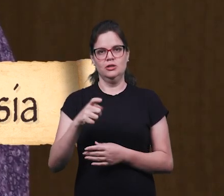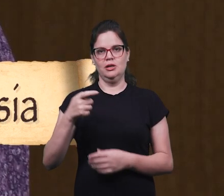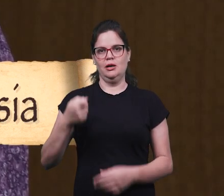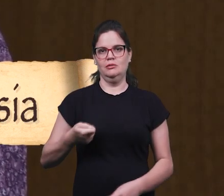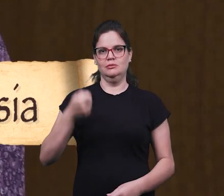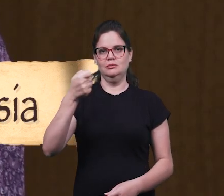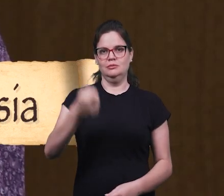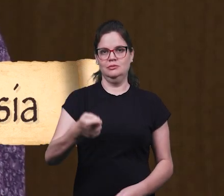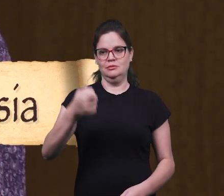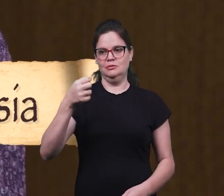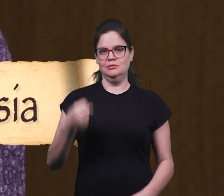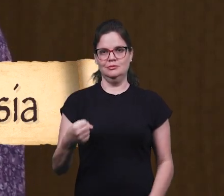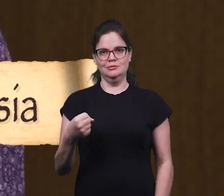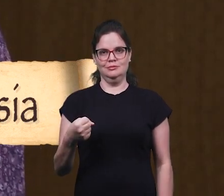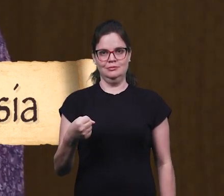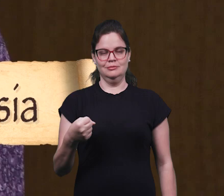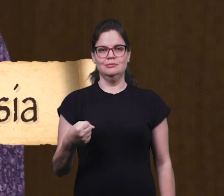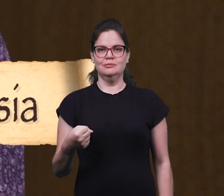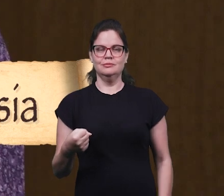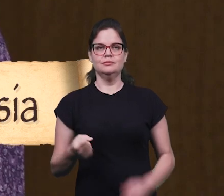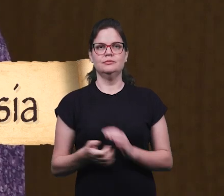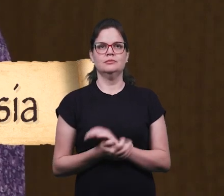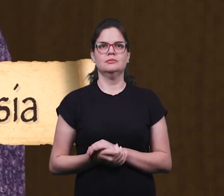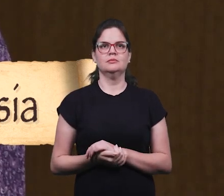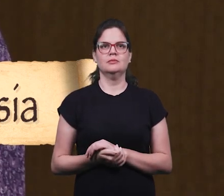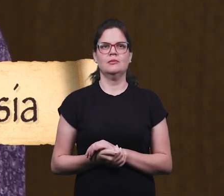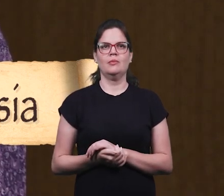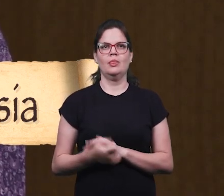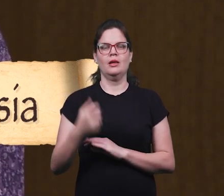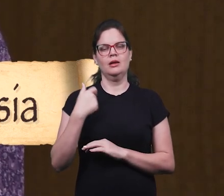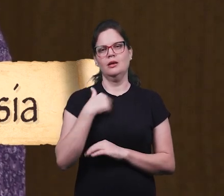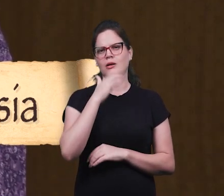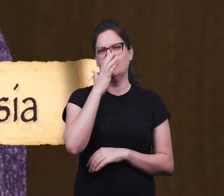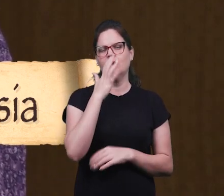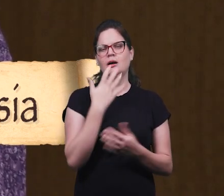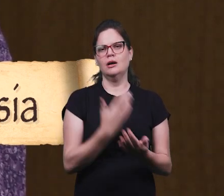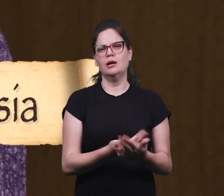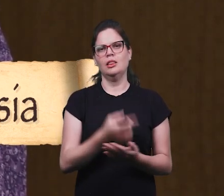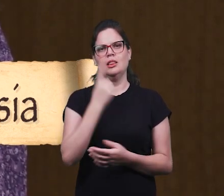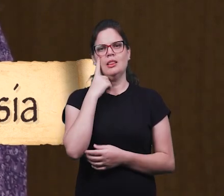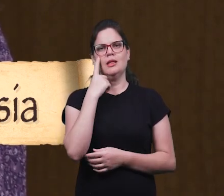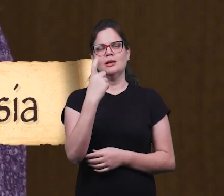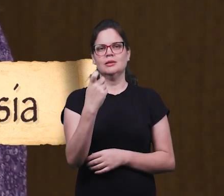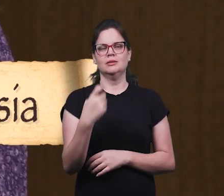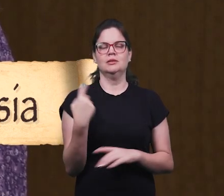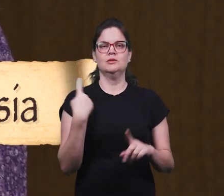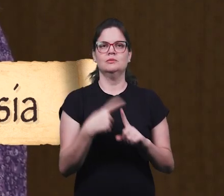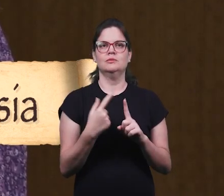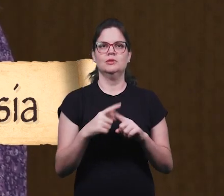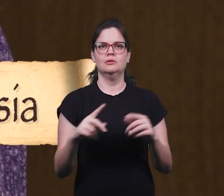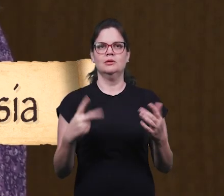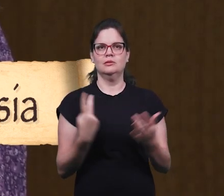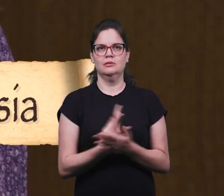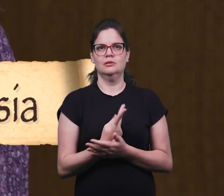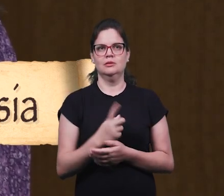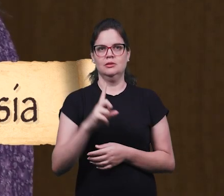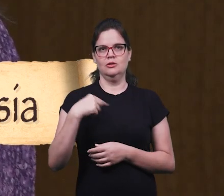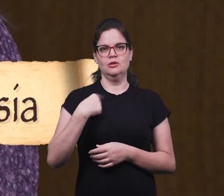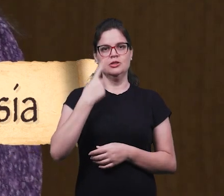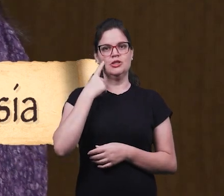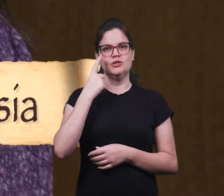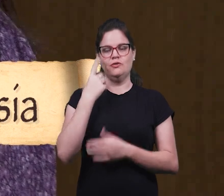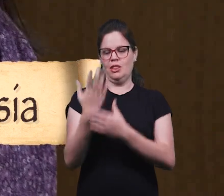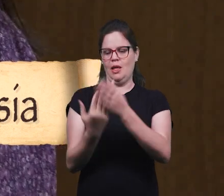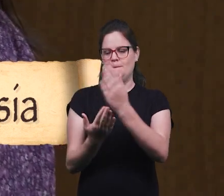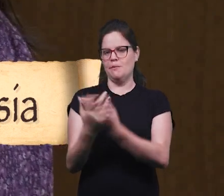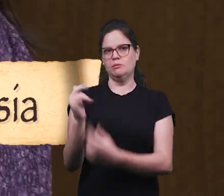seja o Assuero. E o interessante é que eu fiquei muito impressionada, porque a gente vê